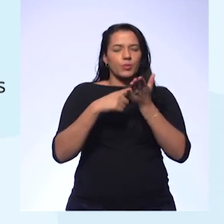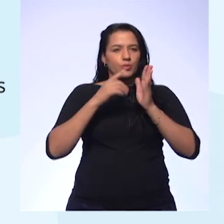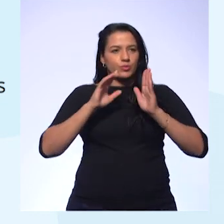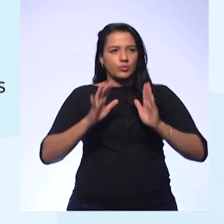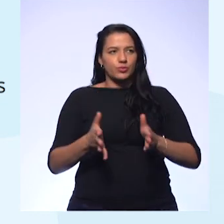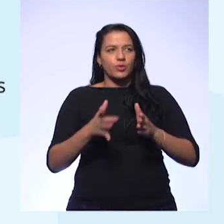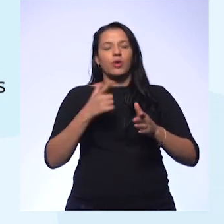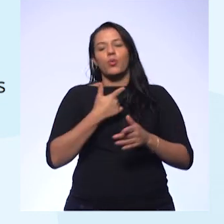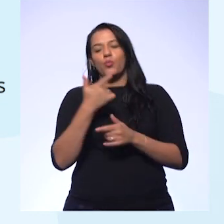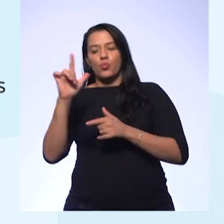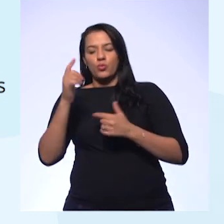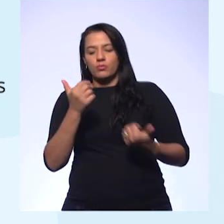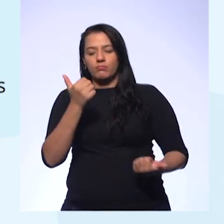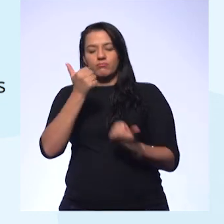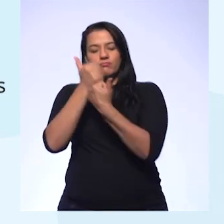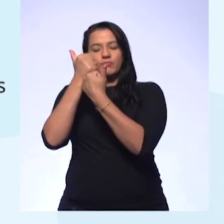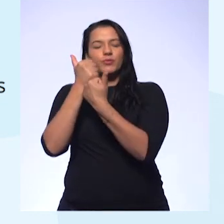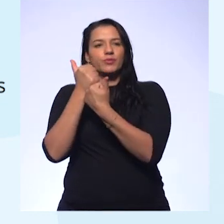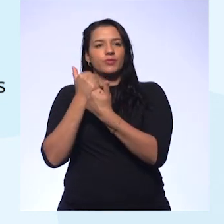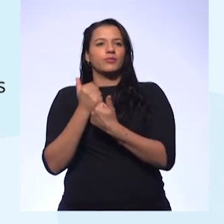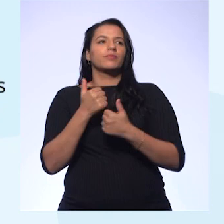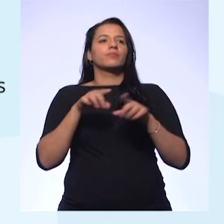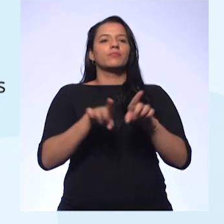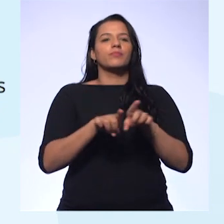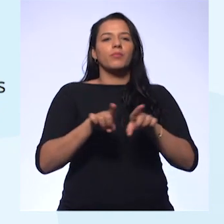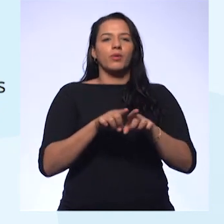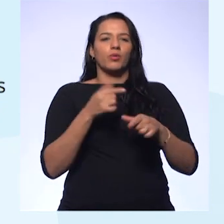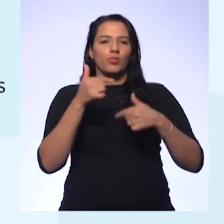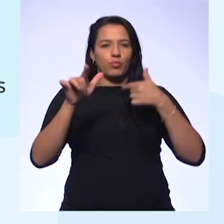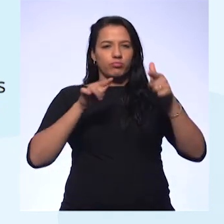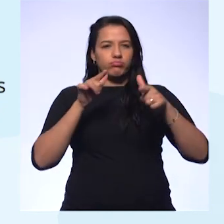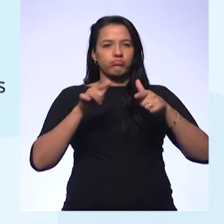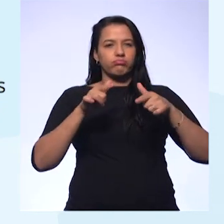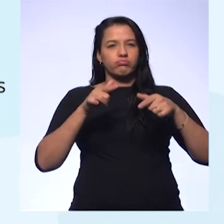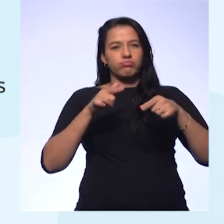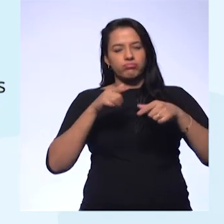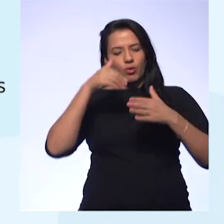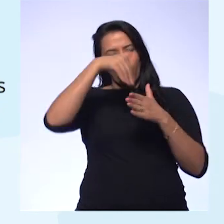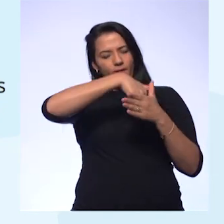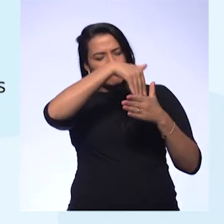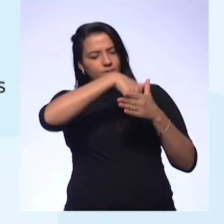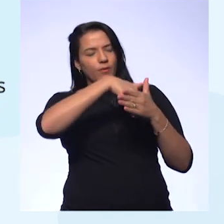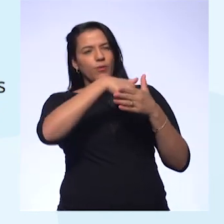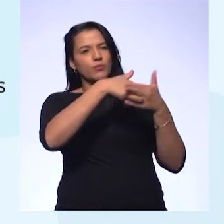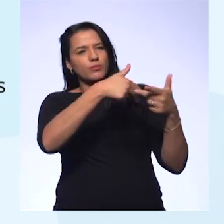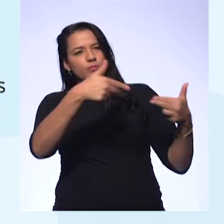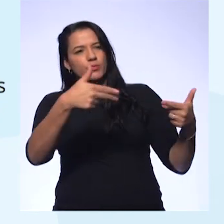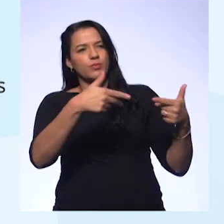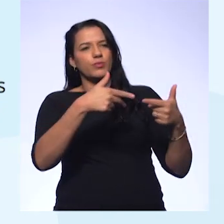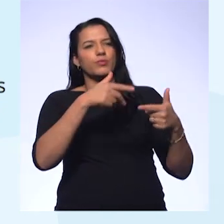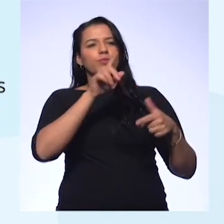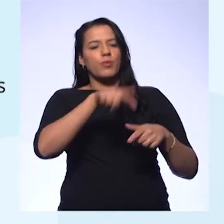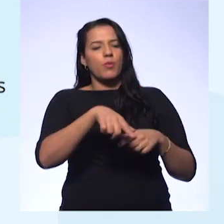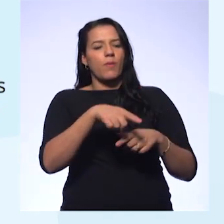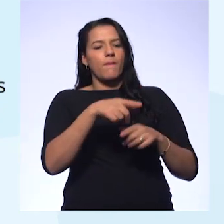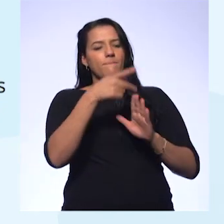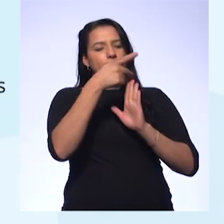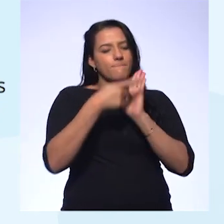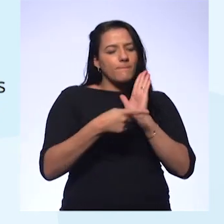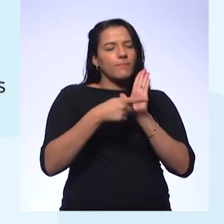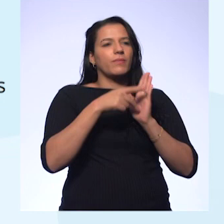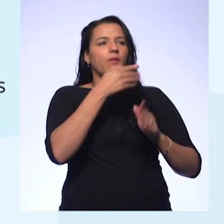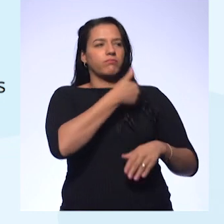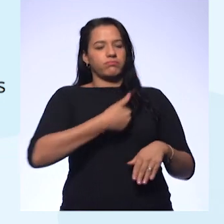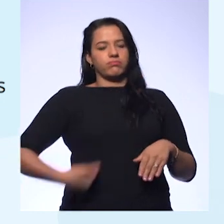um apoiaria o outro, né, nas questões eleitorais aí. Então, geralmente, o prefeito da cidadezinha era um coronel,